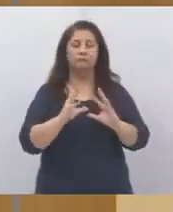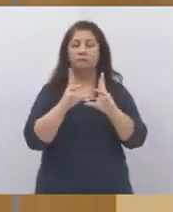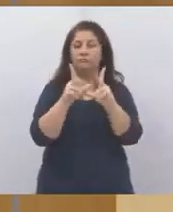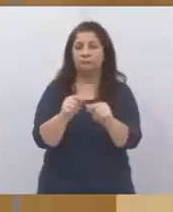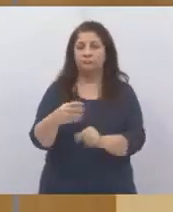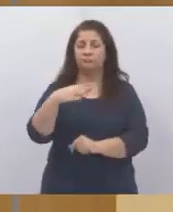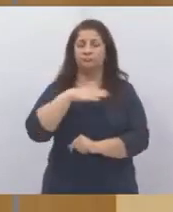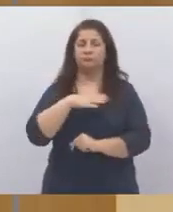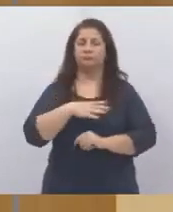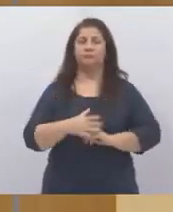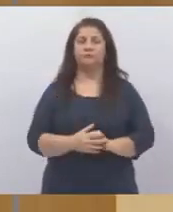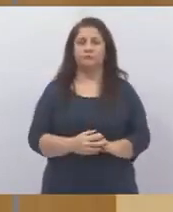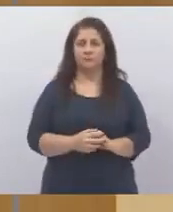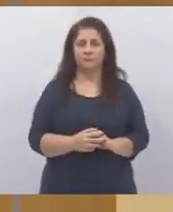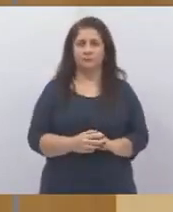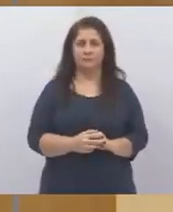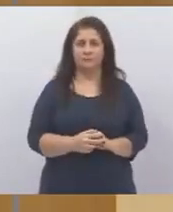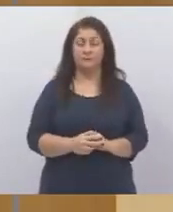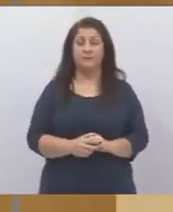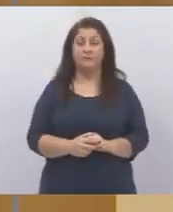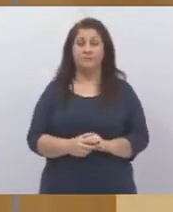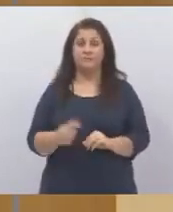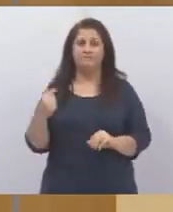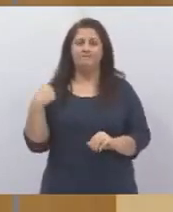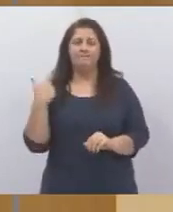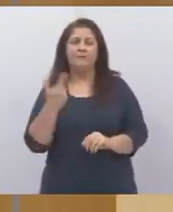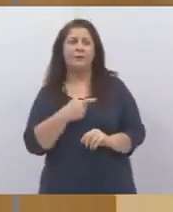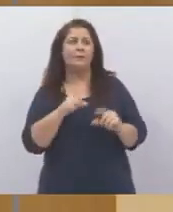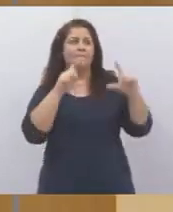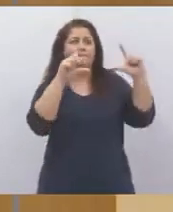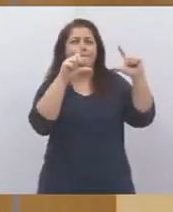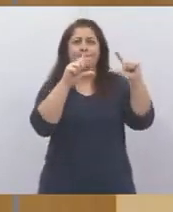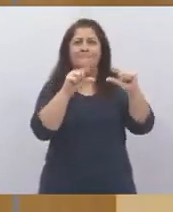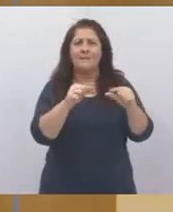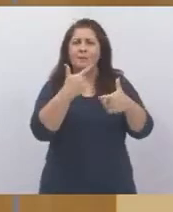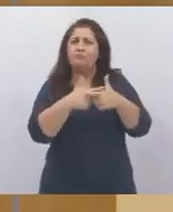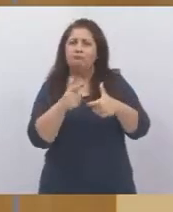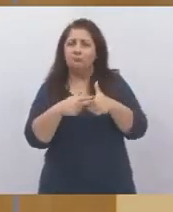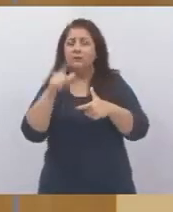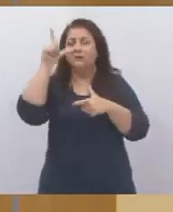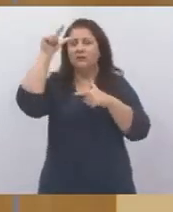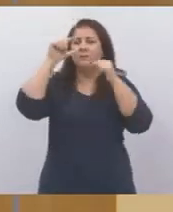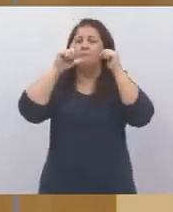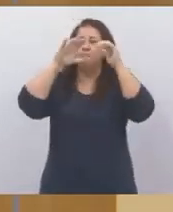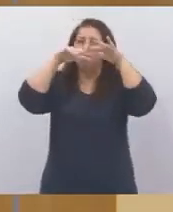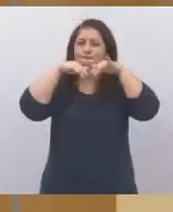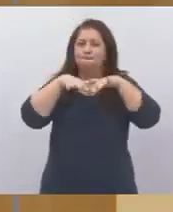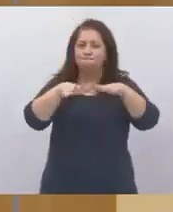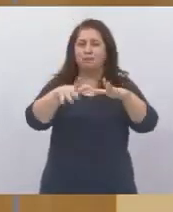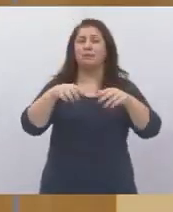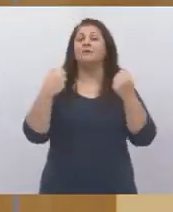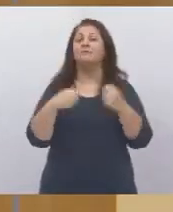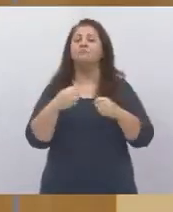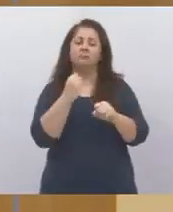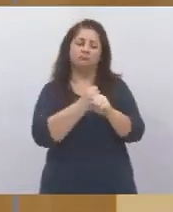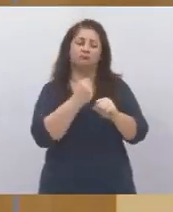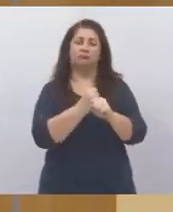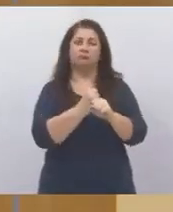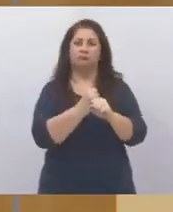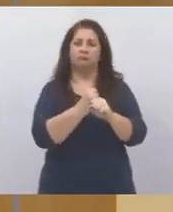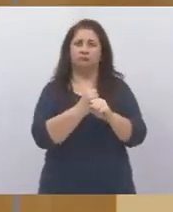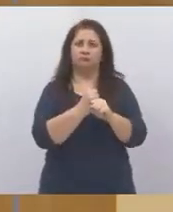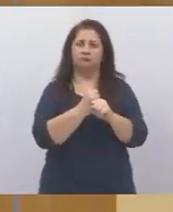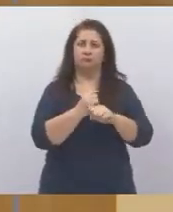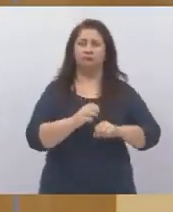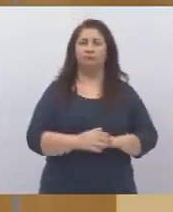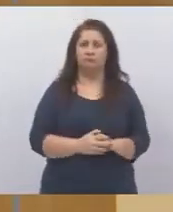e a nossa cidade para que a gente possa Minimizar os efeitos das enchentes era precisa investir em obra estrutural